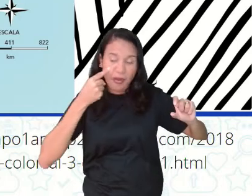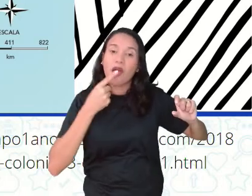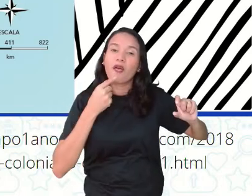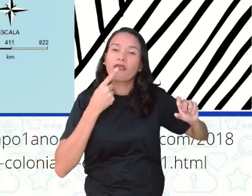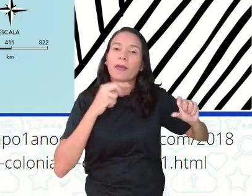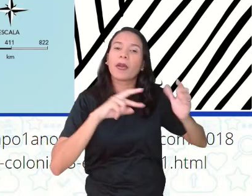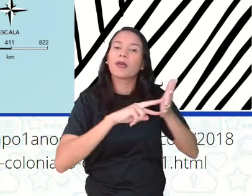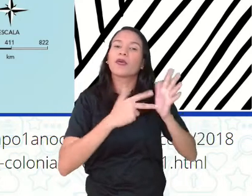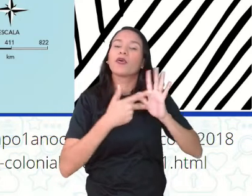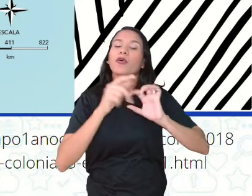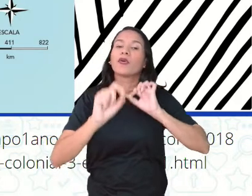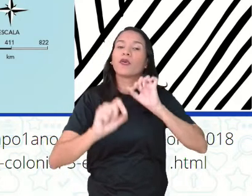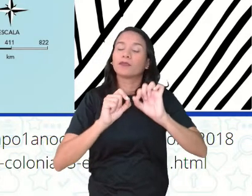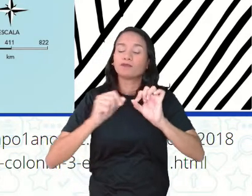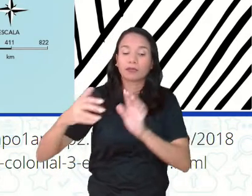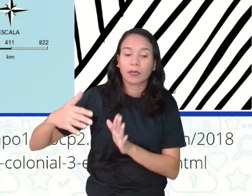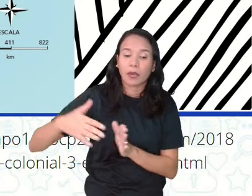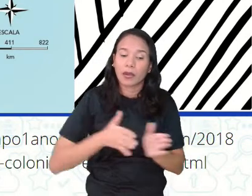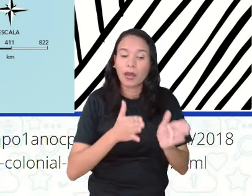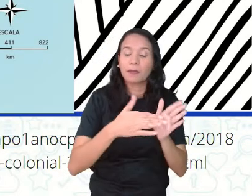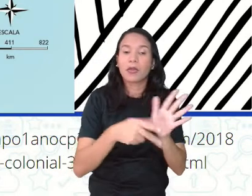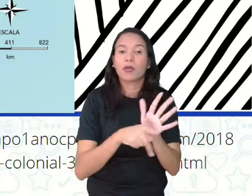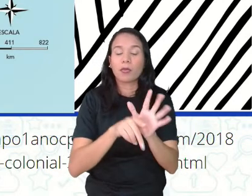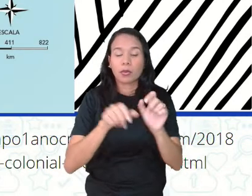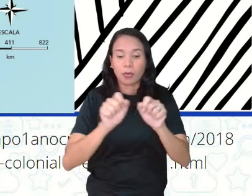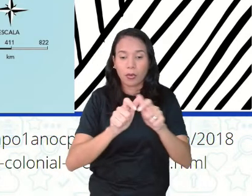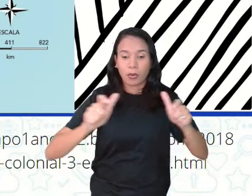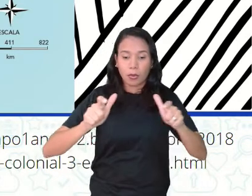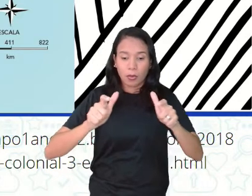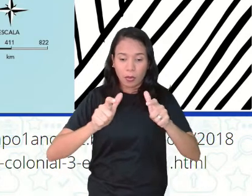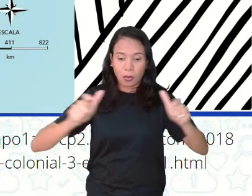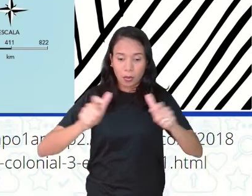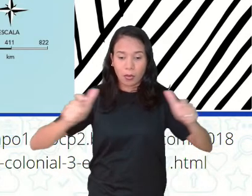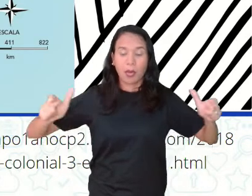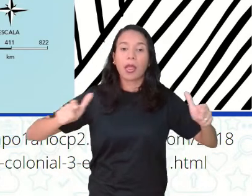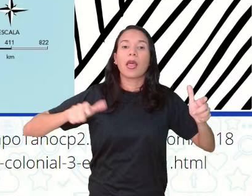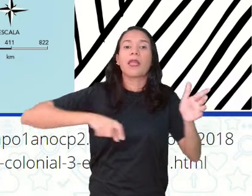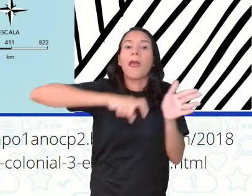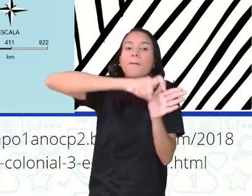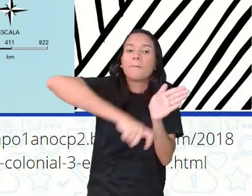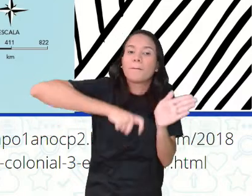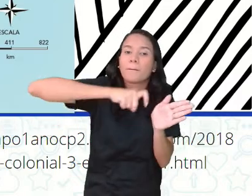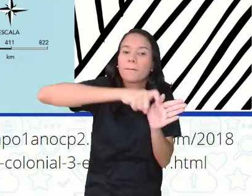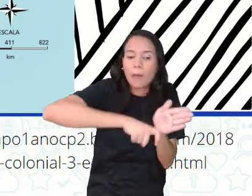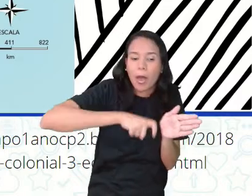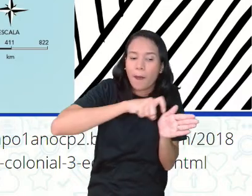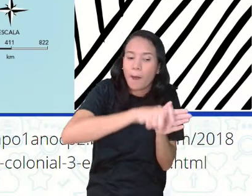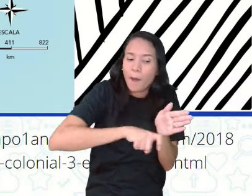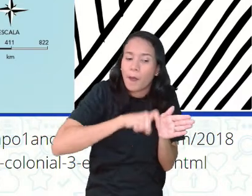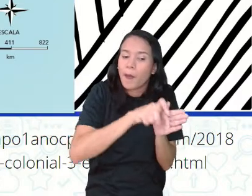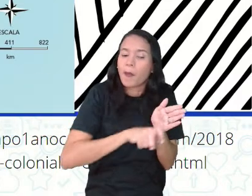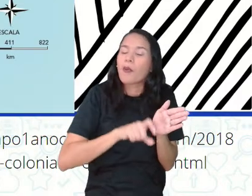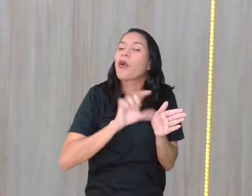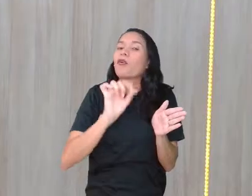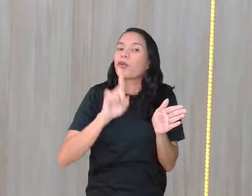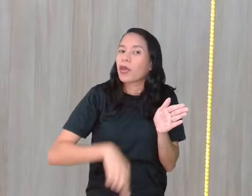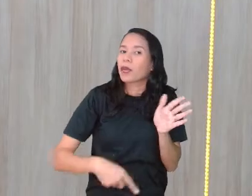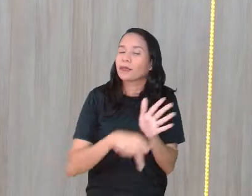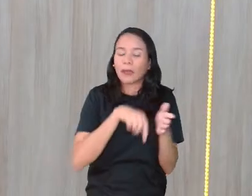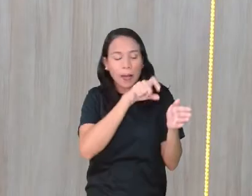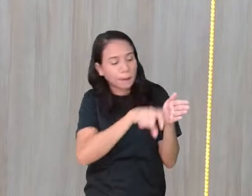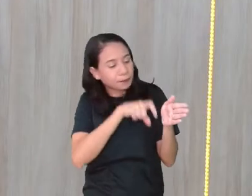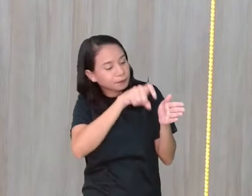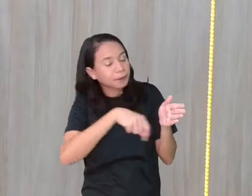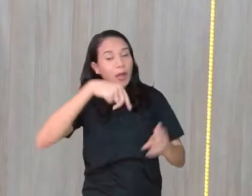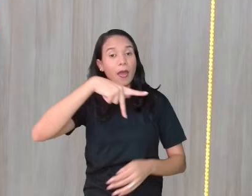vermelhas significam rotas da expansão pecuária, né? Então, pecuária vai ser justamente a atividade